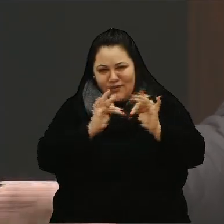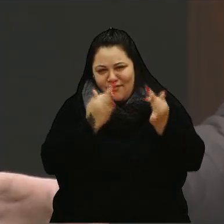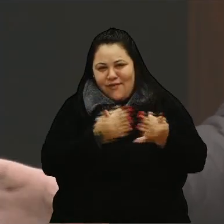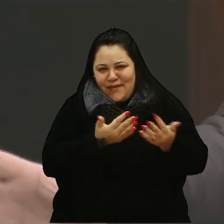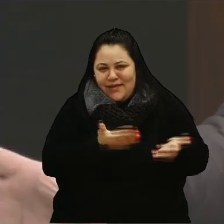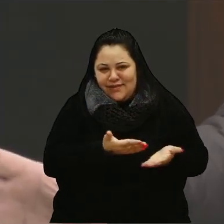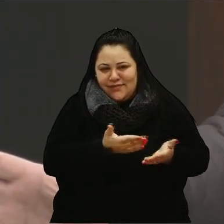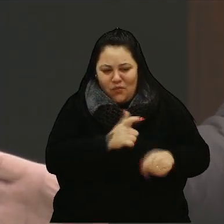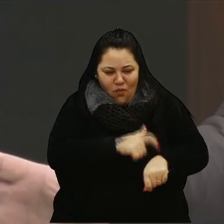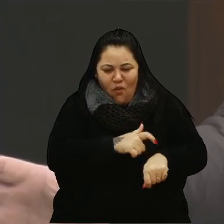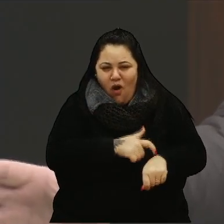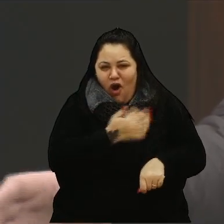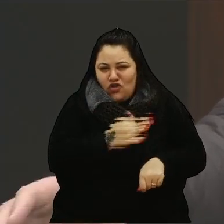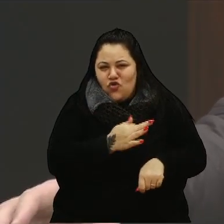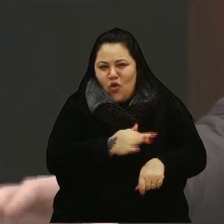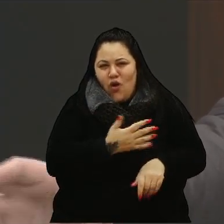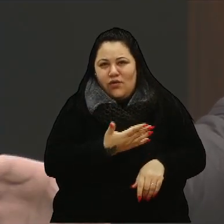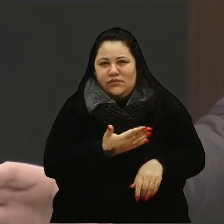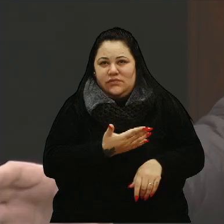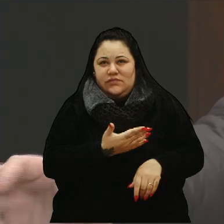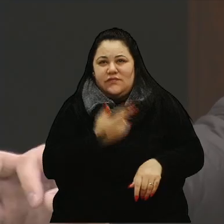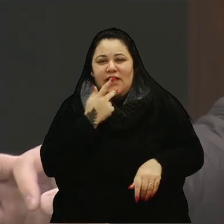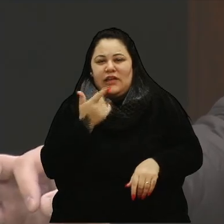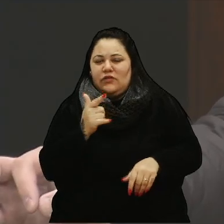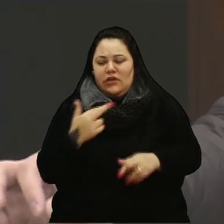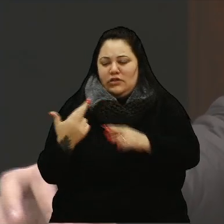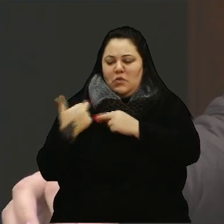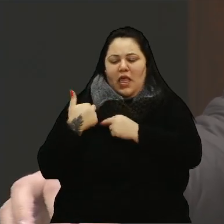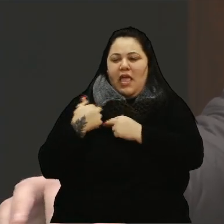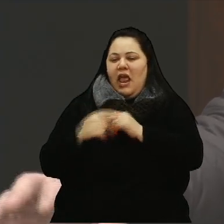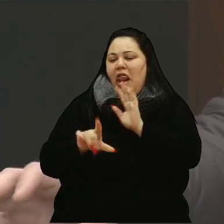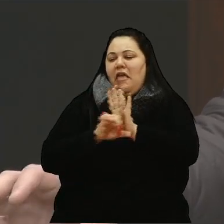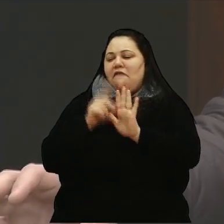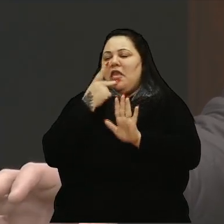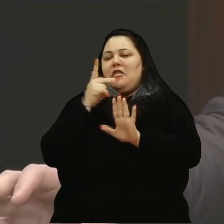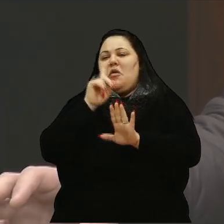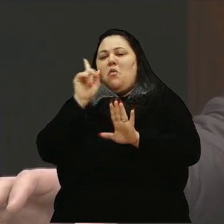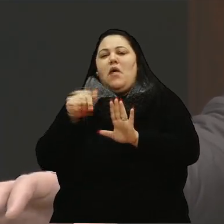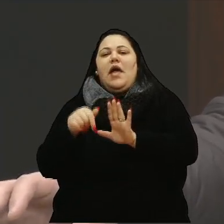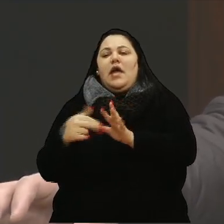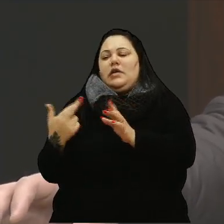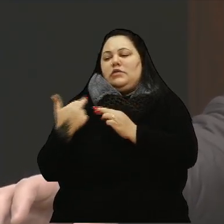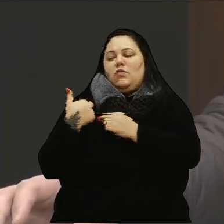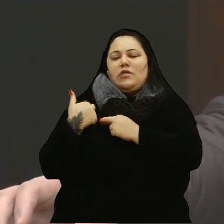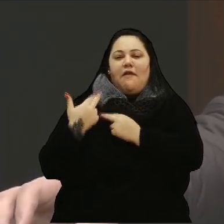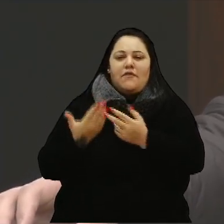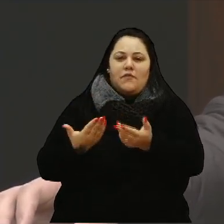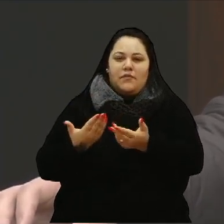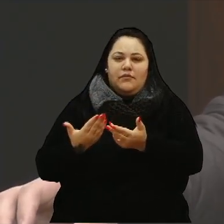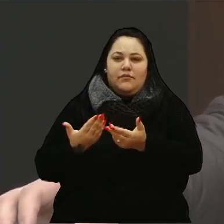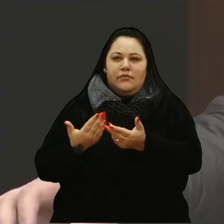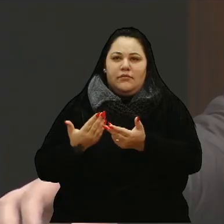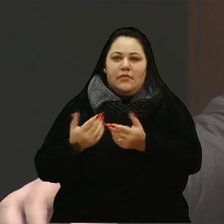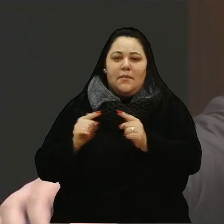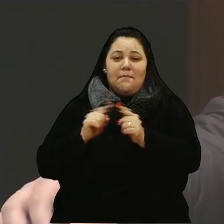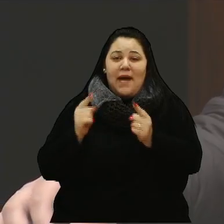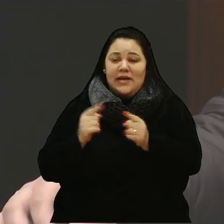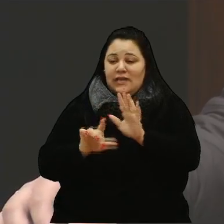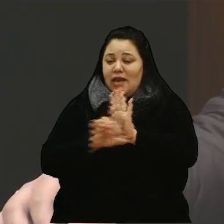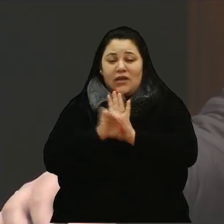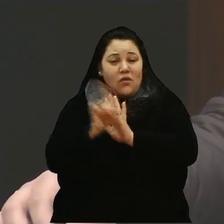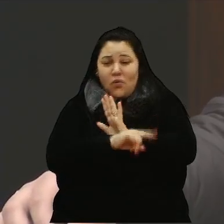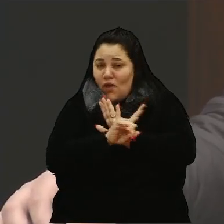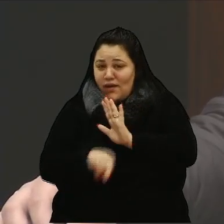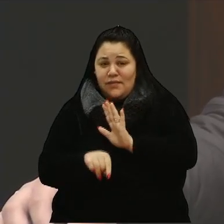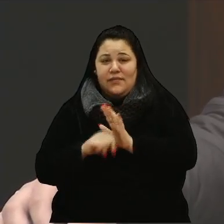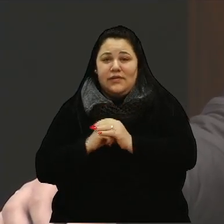dizer que não tem responsabilidade, que a lei diz que não é responsável, que não tem por que trazer, mas a lei também não proíbe